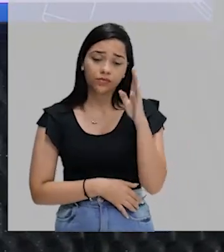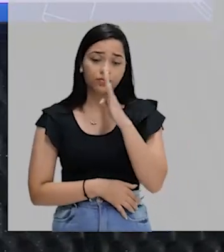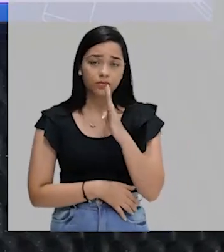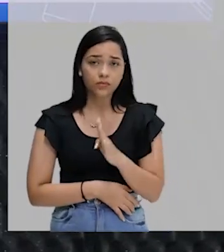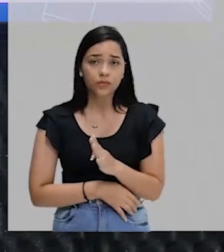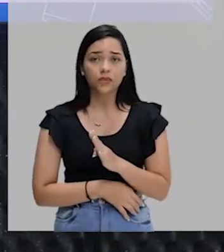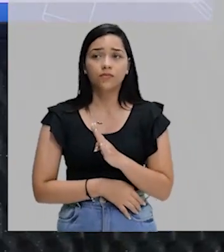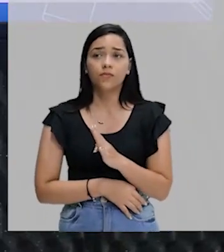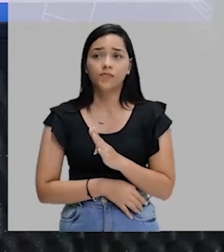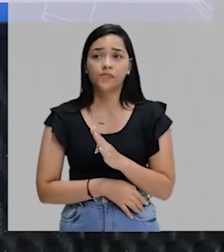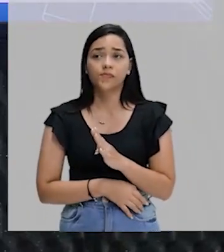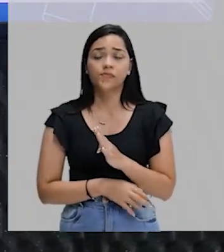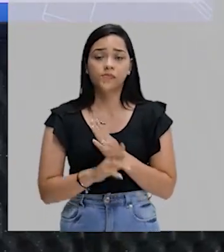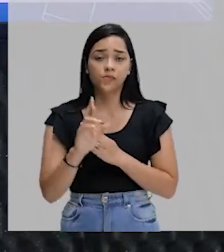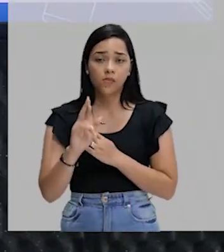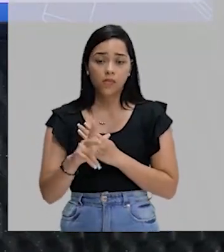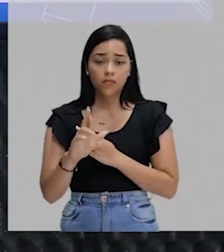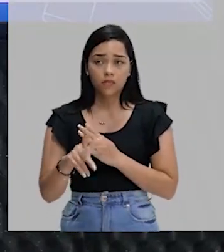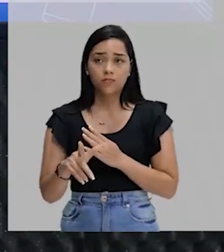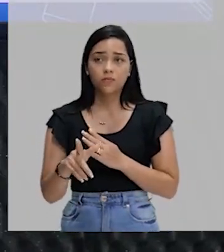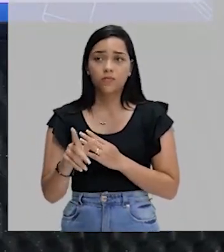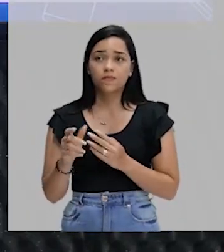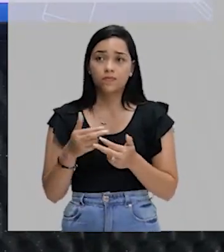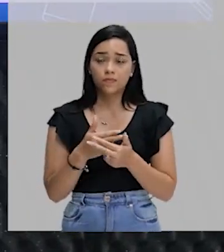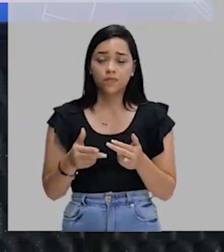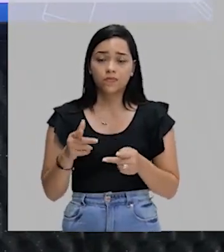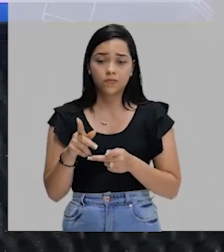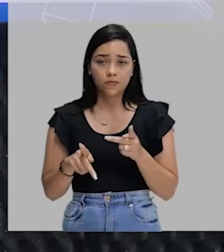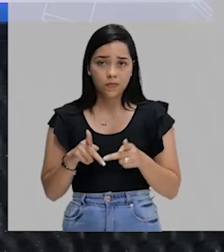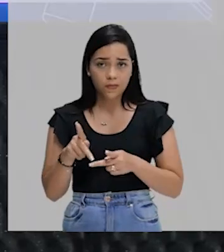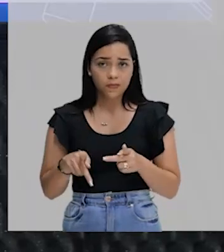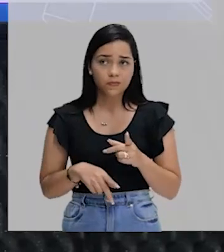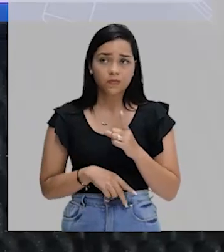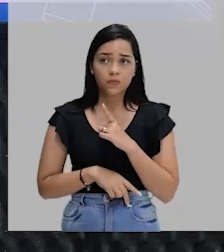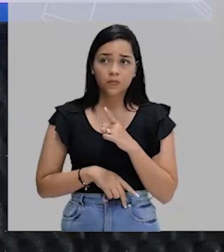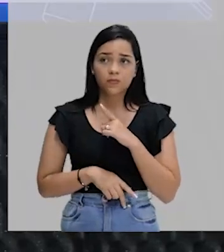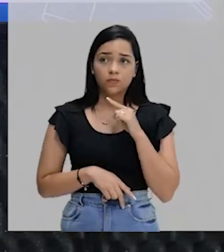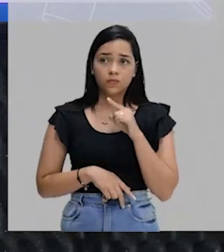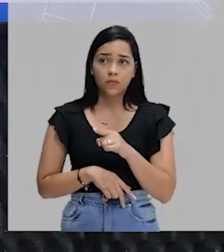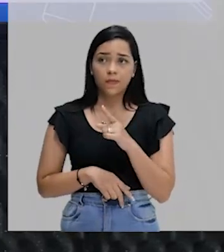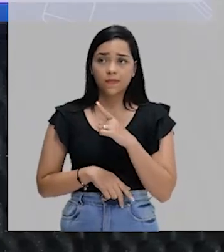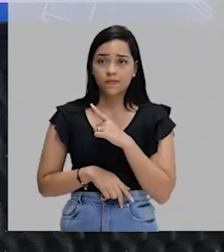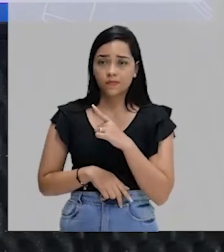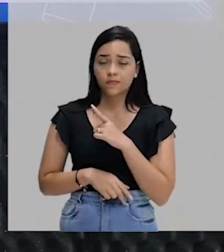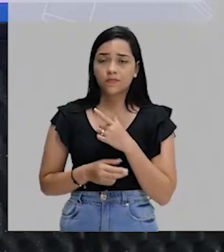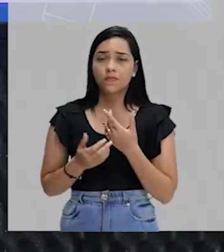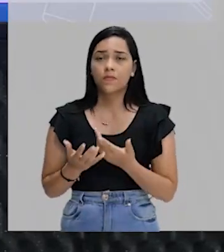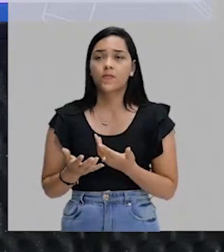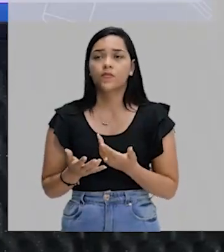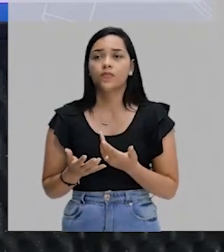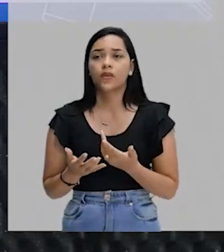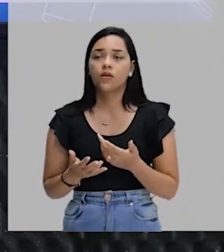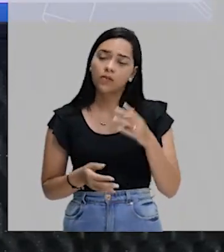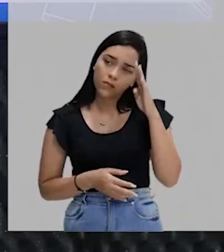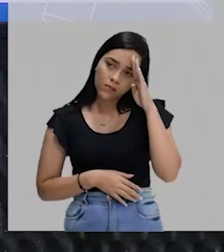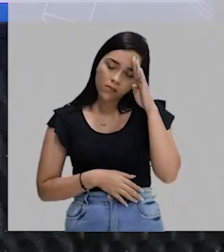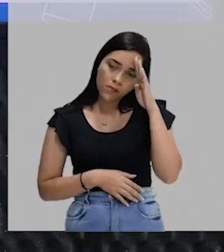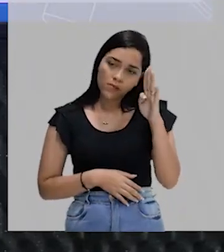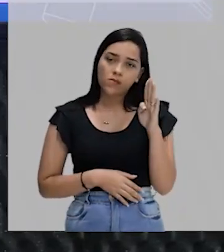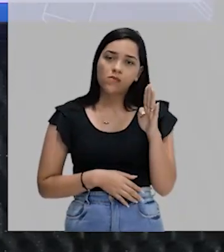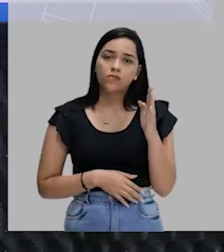colônia. Diferente da maioria dos movimentos nativistas, onde você tem na linha de frente como